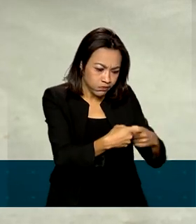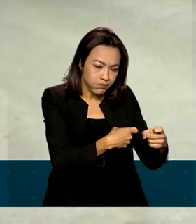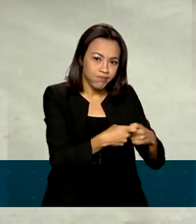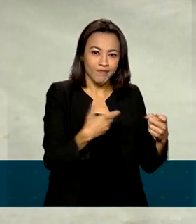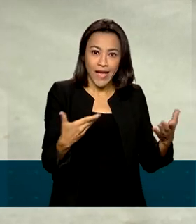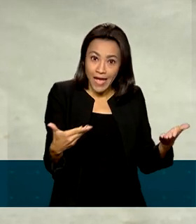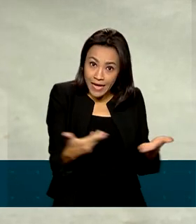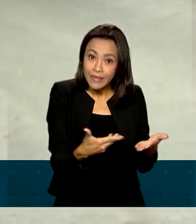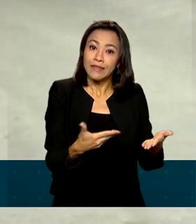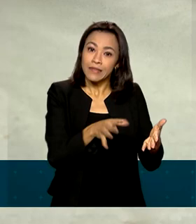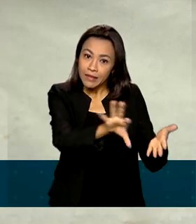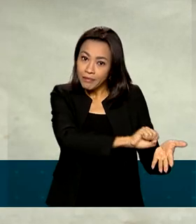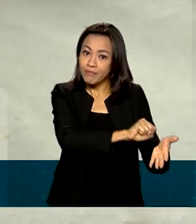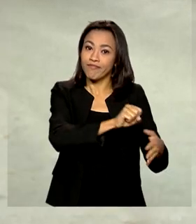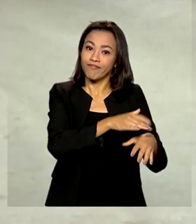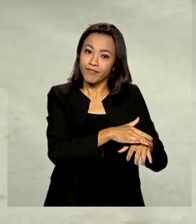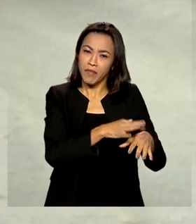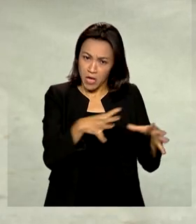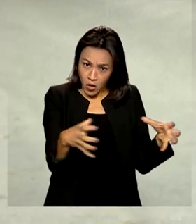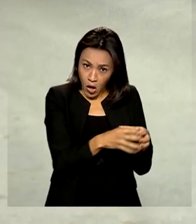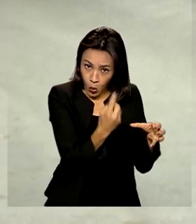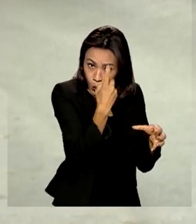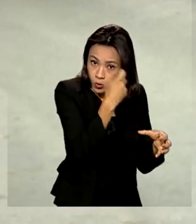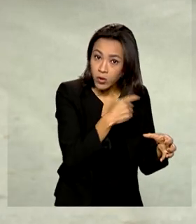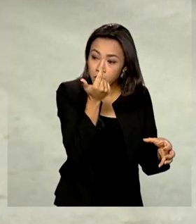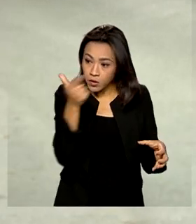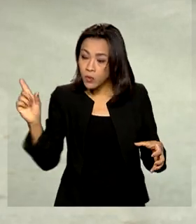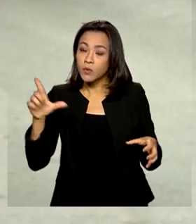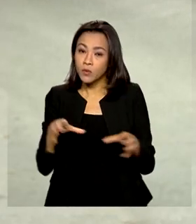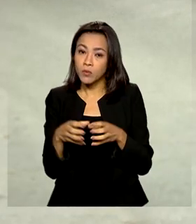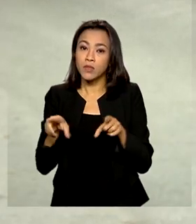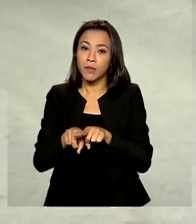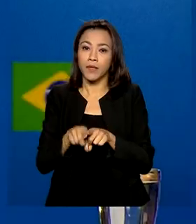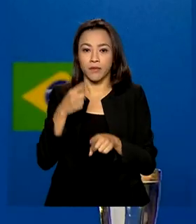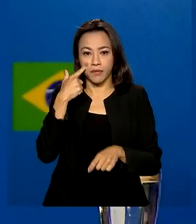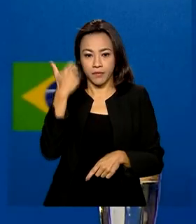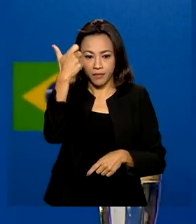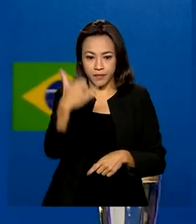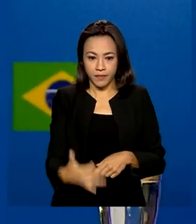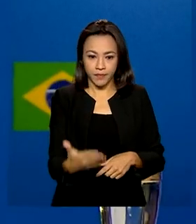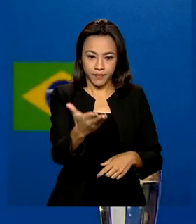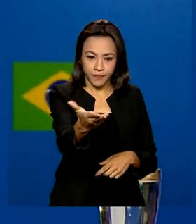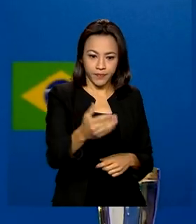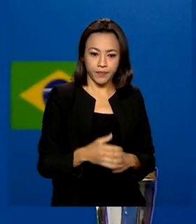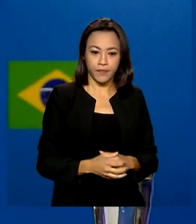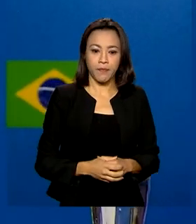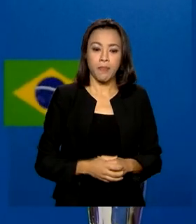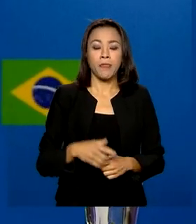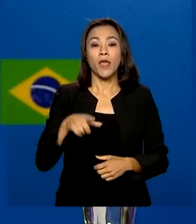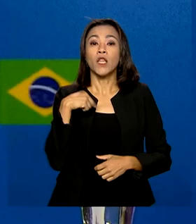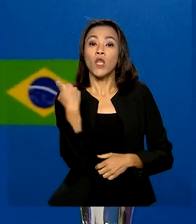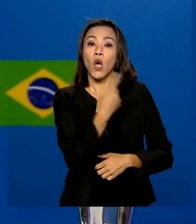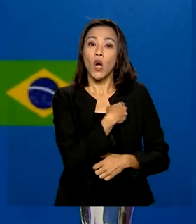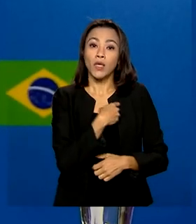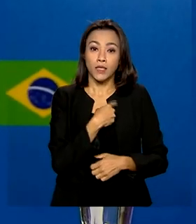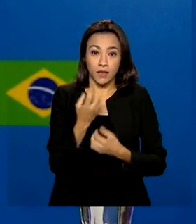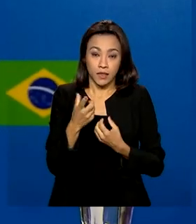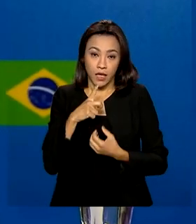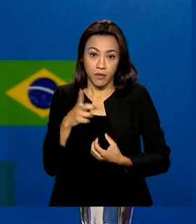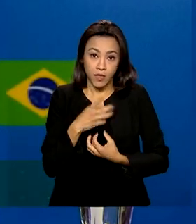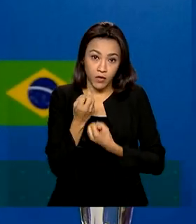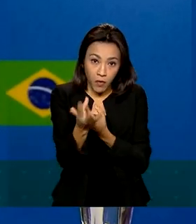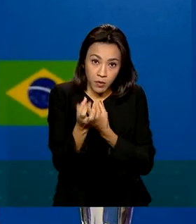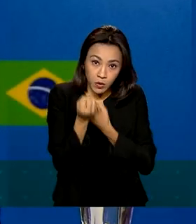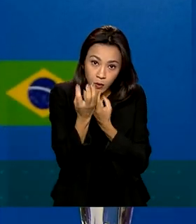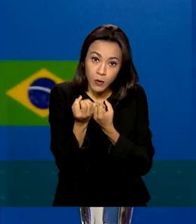contrair a doença. Vamos ouvir o secretário de Vigilância em Saúde. O dado epidemiológico que nós temos hoje em